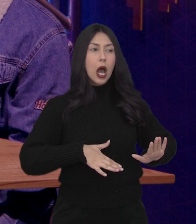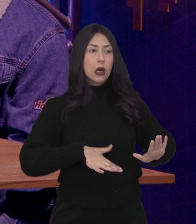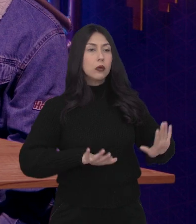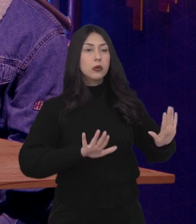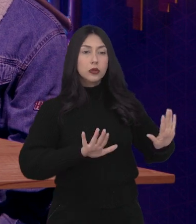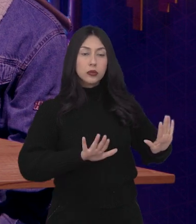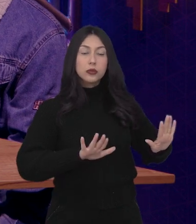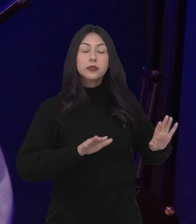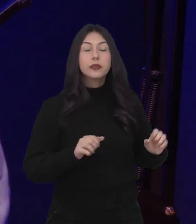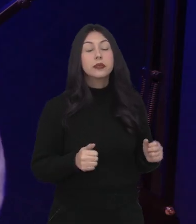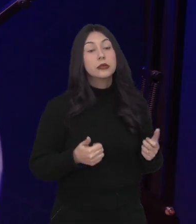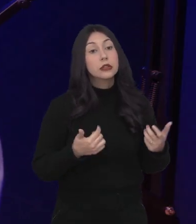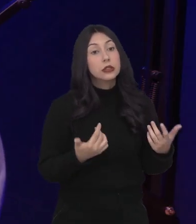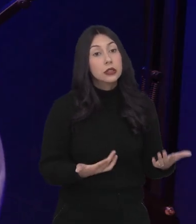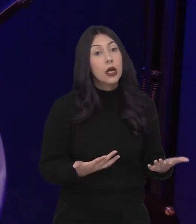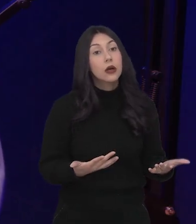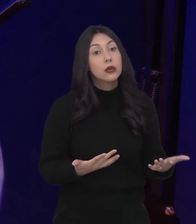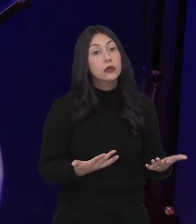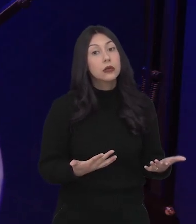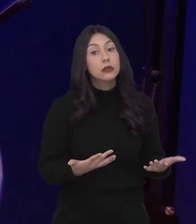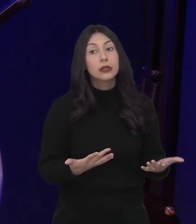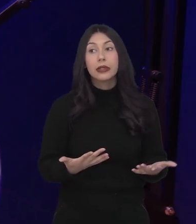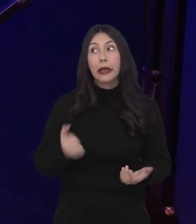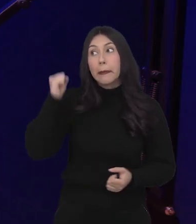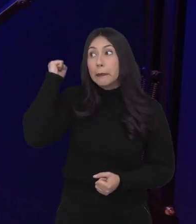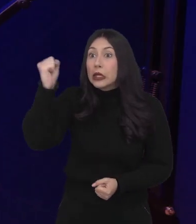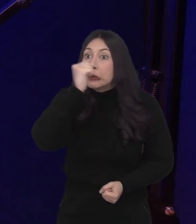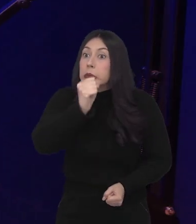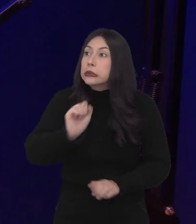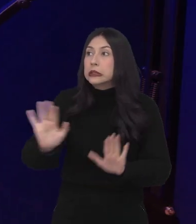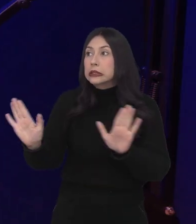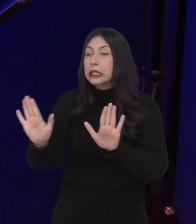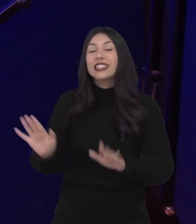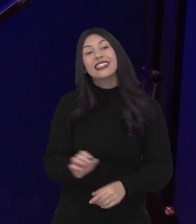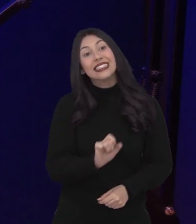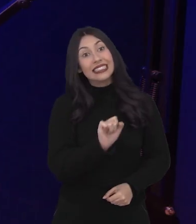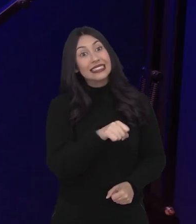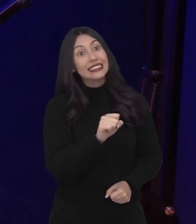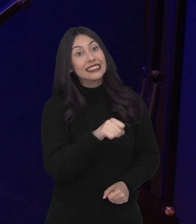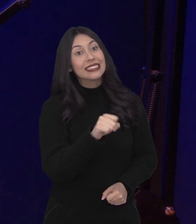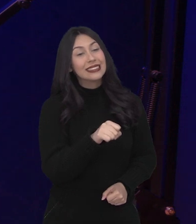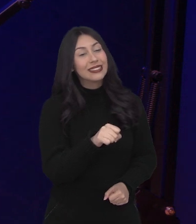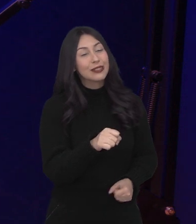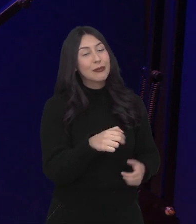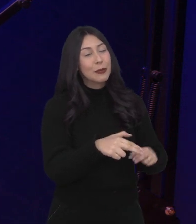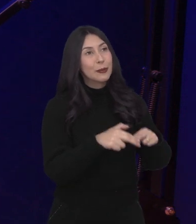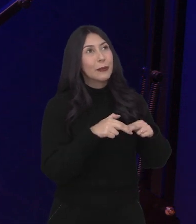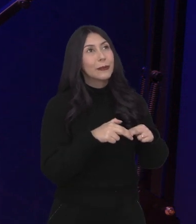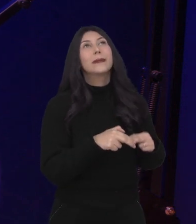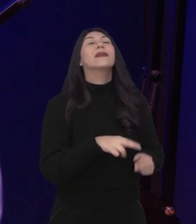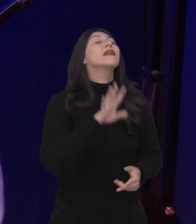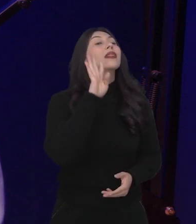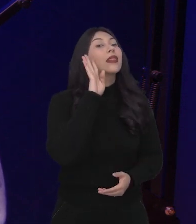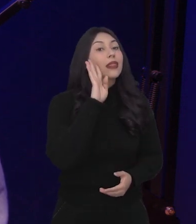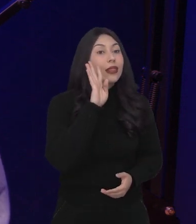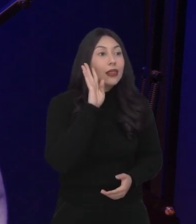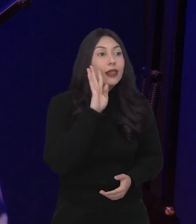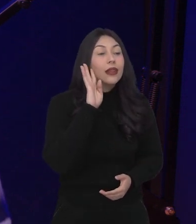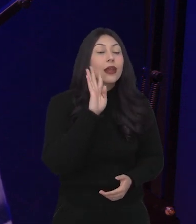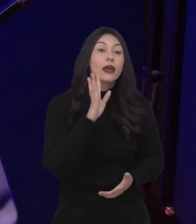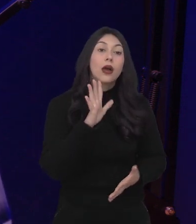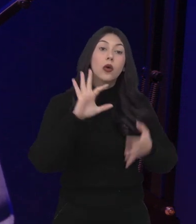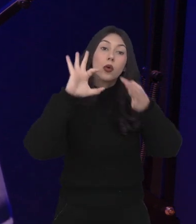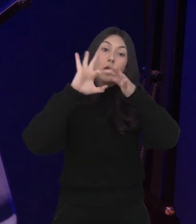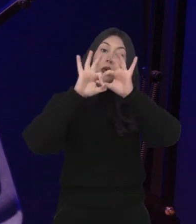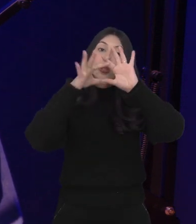se machucassem tanto. Então, eu acho não, exatamente. Então, eu acho que é bem legal